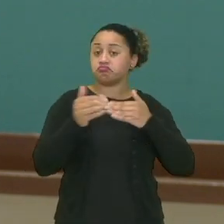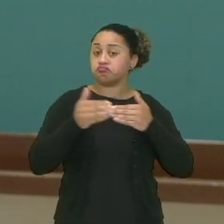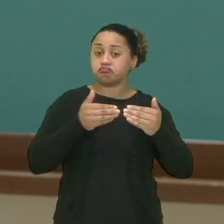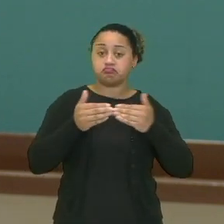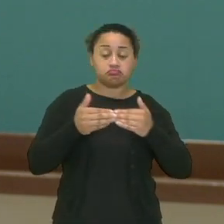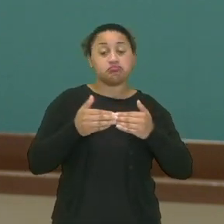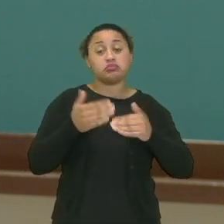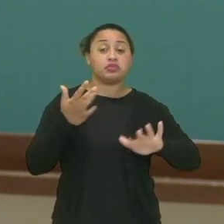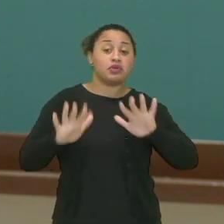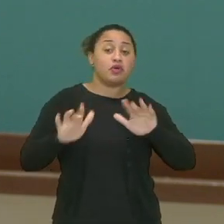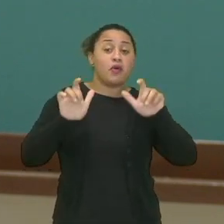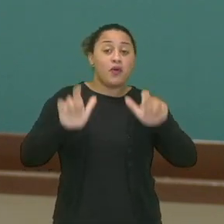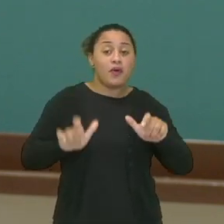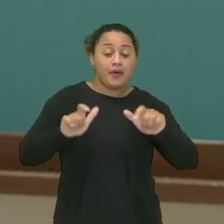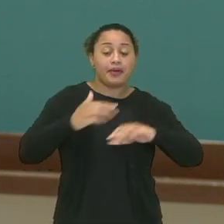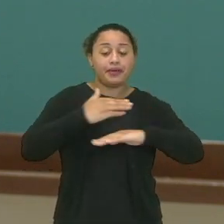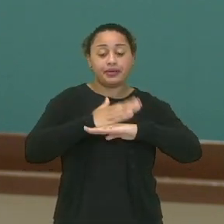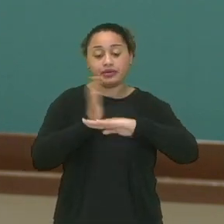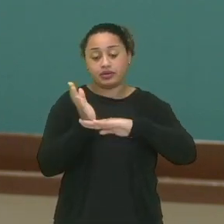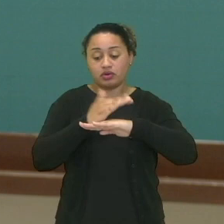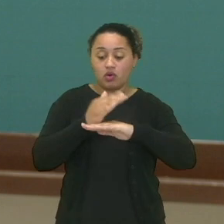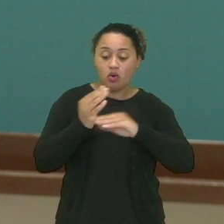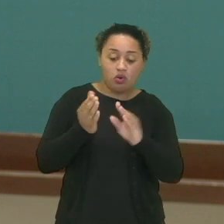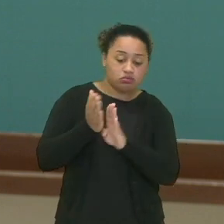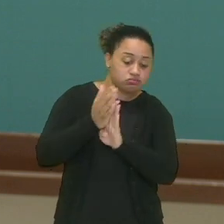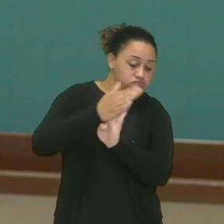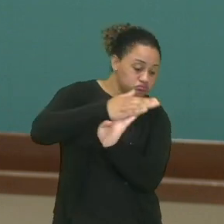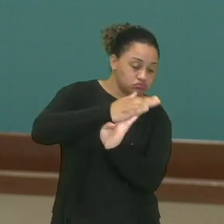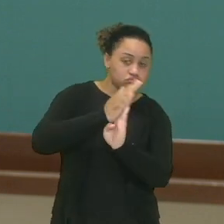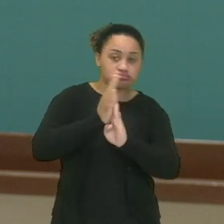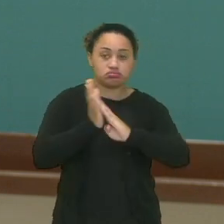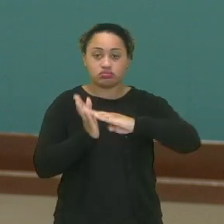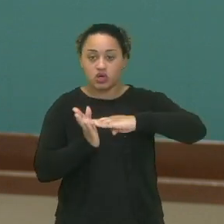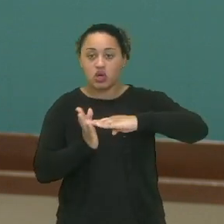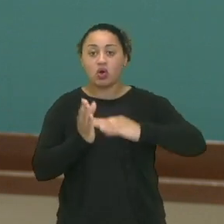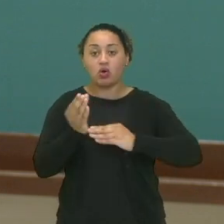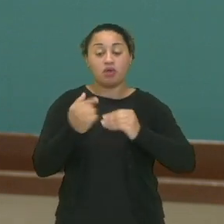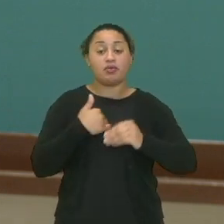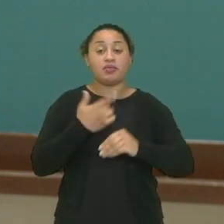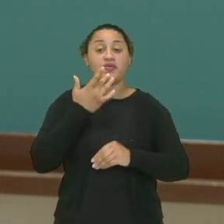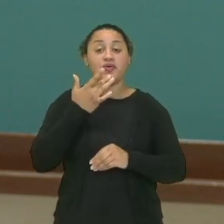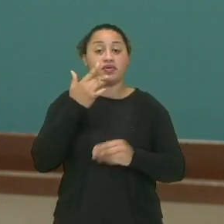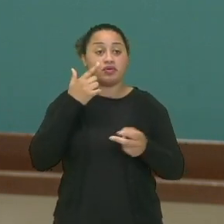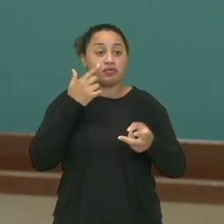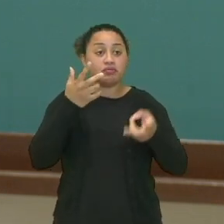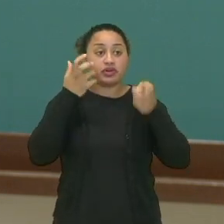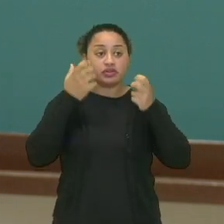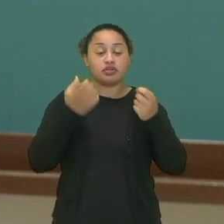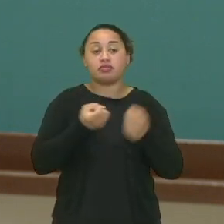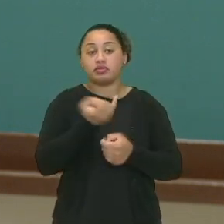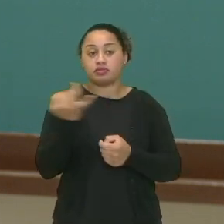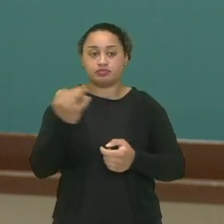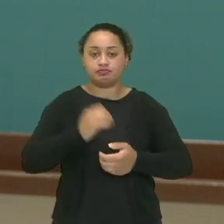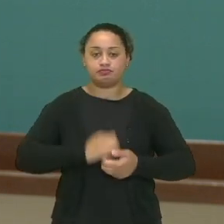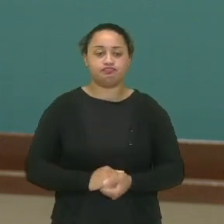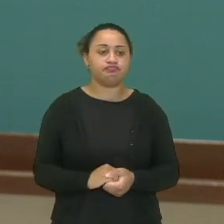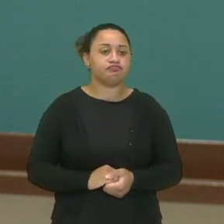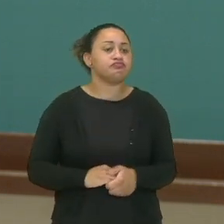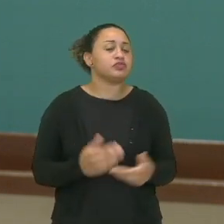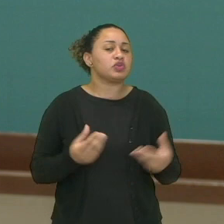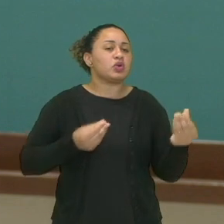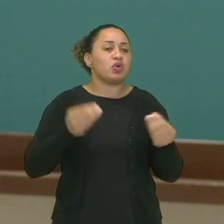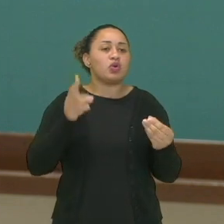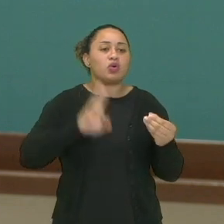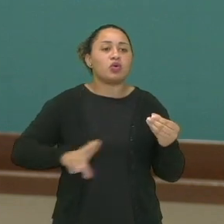aí isso depende da posição ali que a gente tá. A ideia é a mesma, ele facilita a leitura, tá bom? Não tá jóia. Então, como utilizar